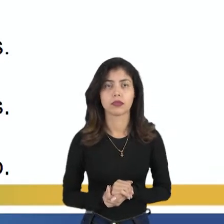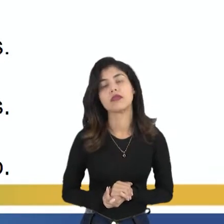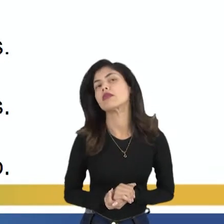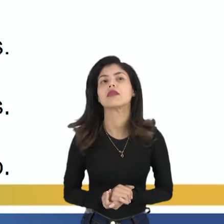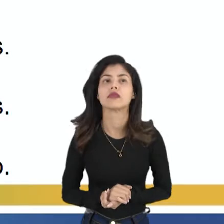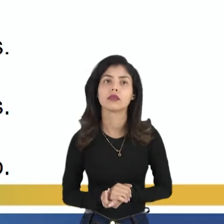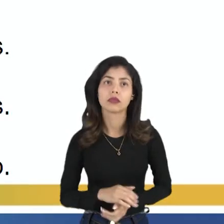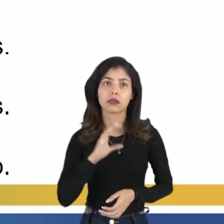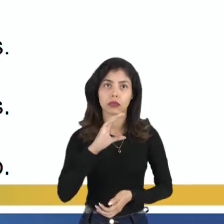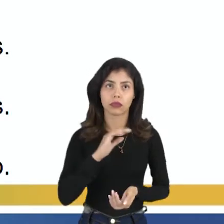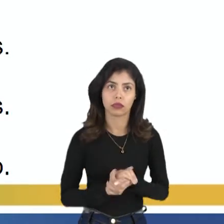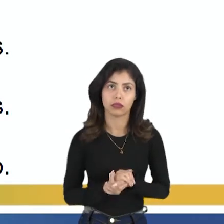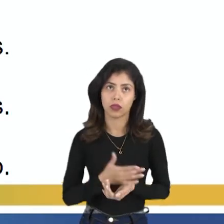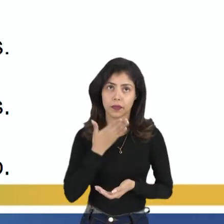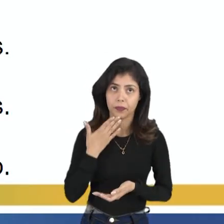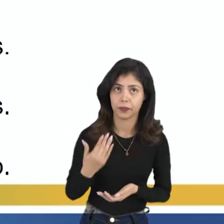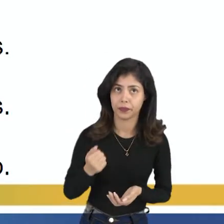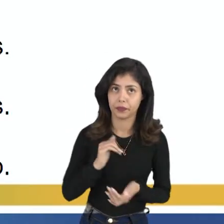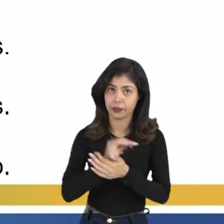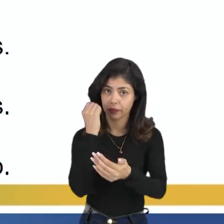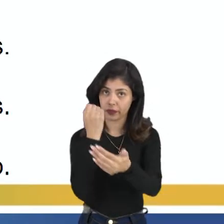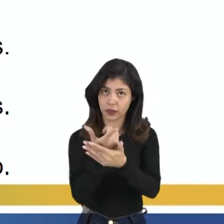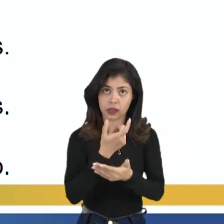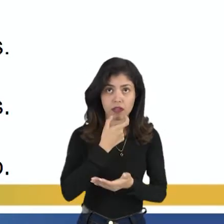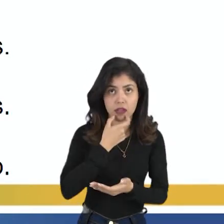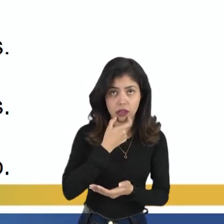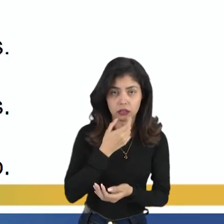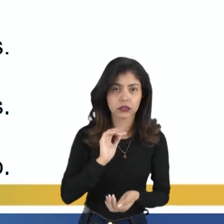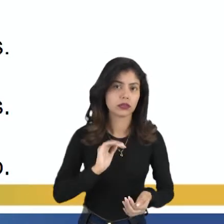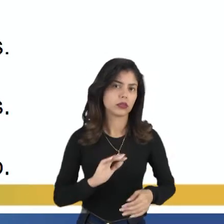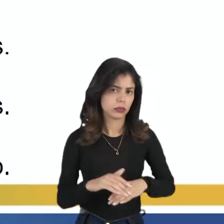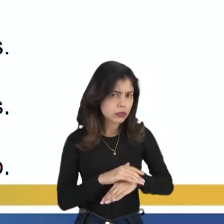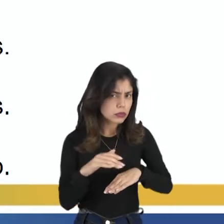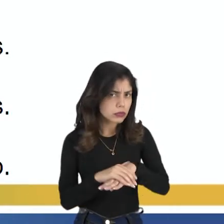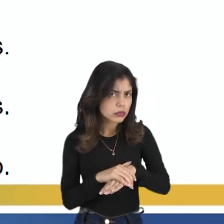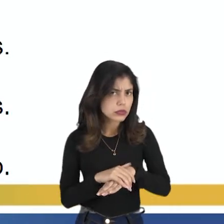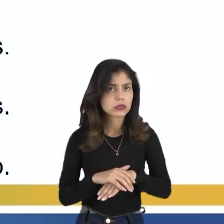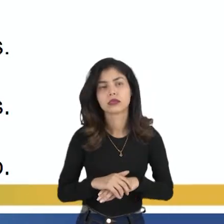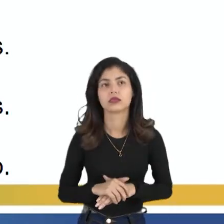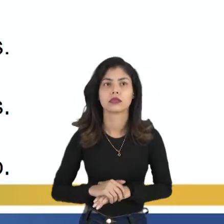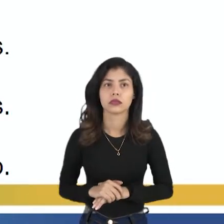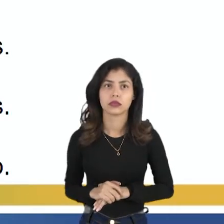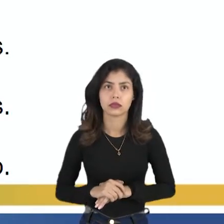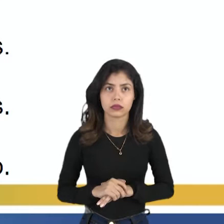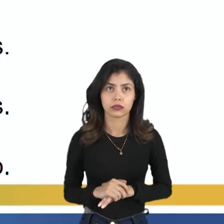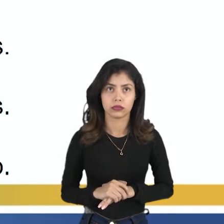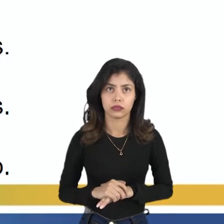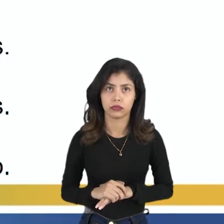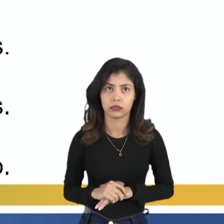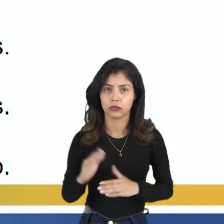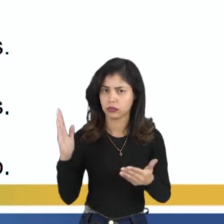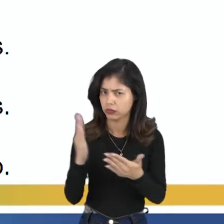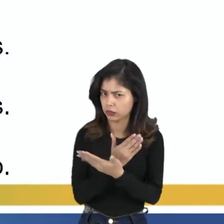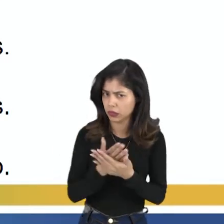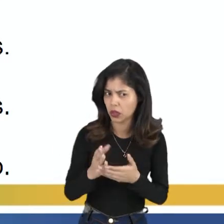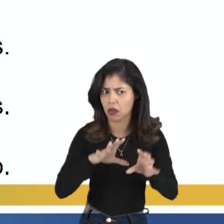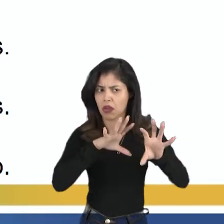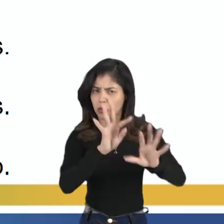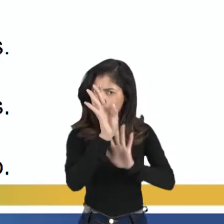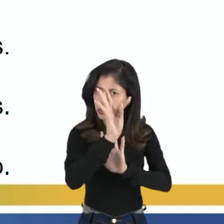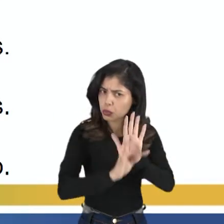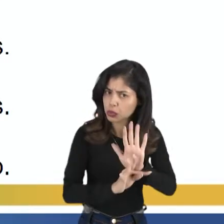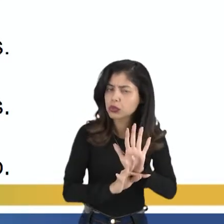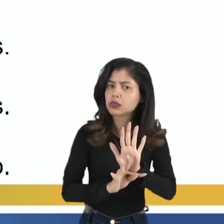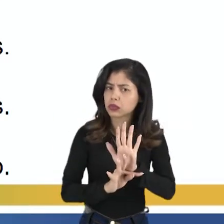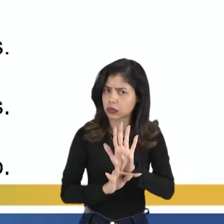Então, C. Agradar aos compradores ingleses desse tênis. Em algum